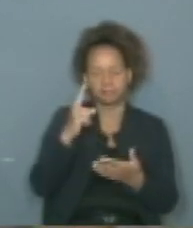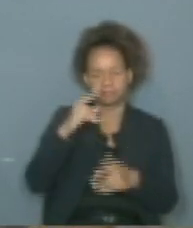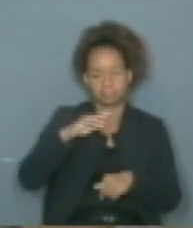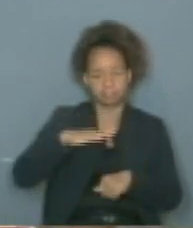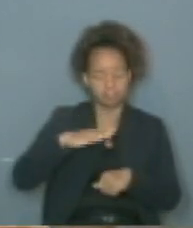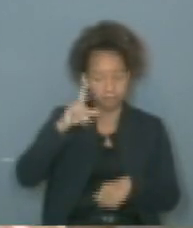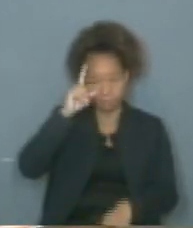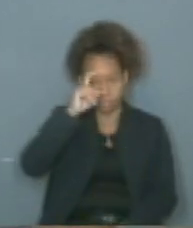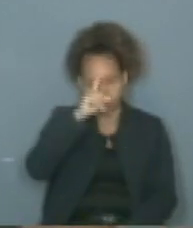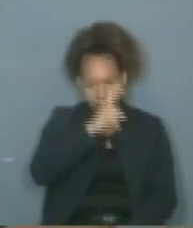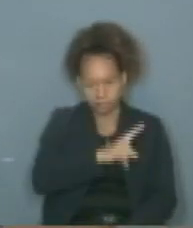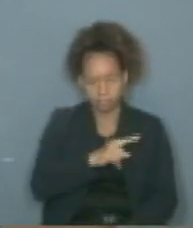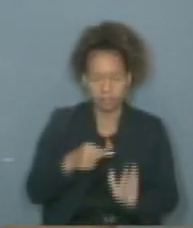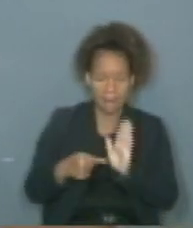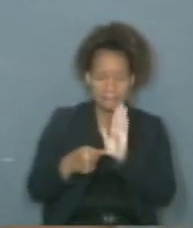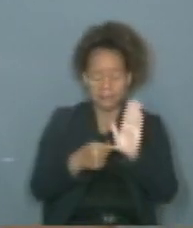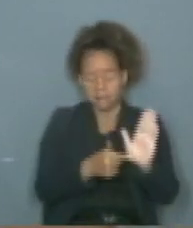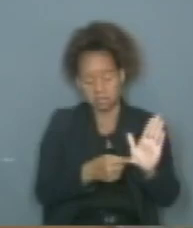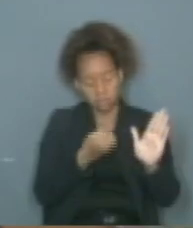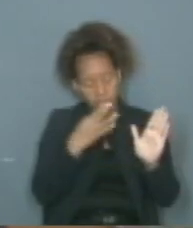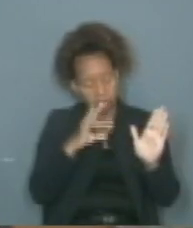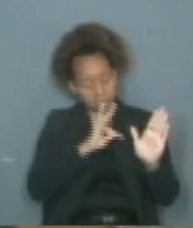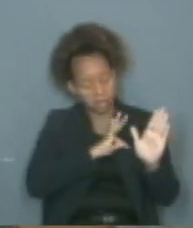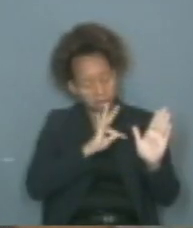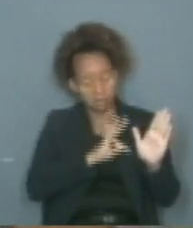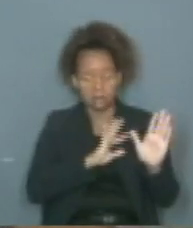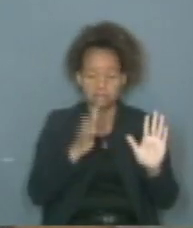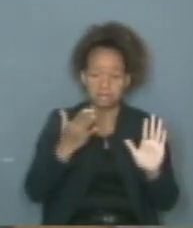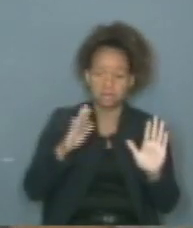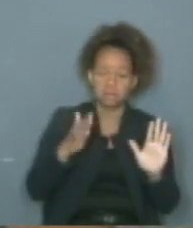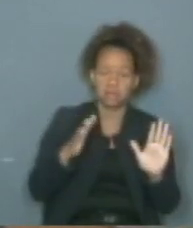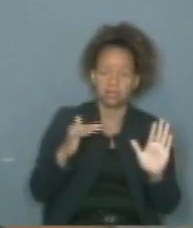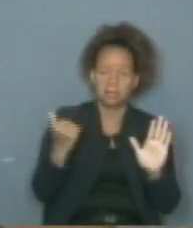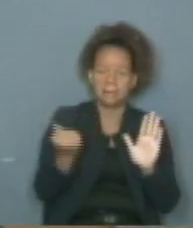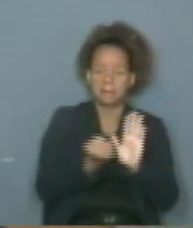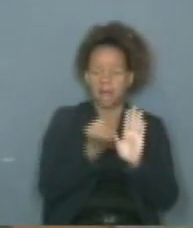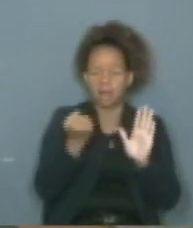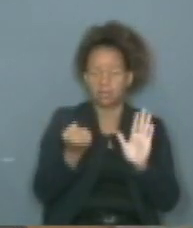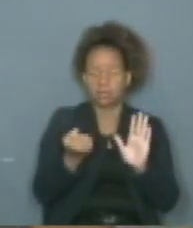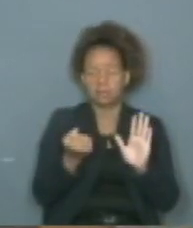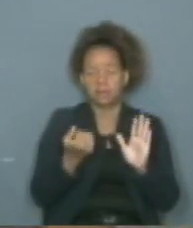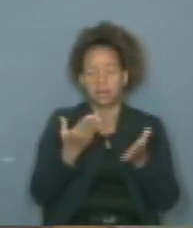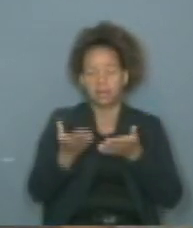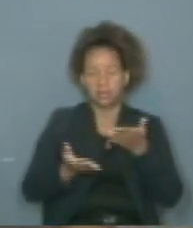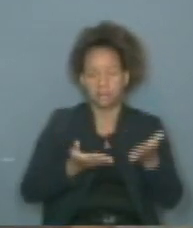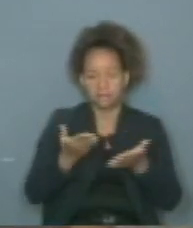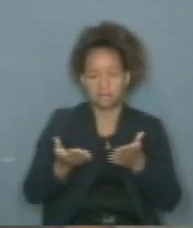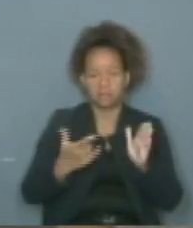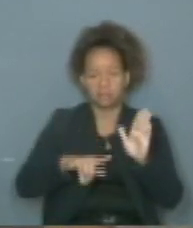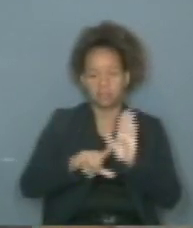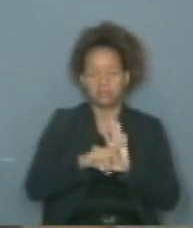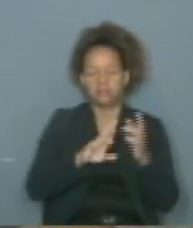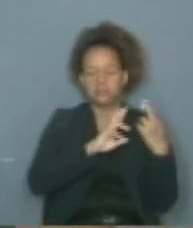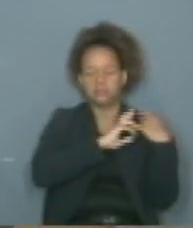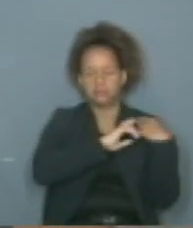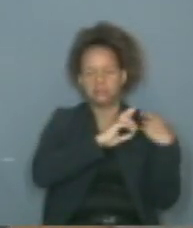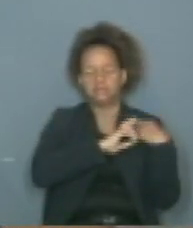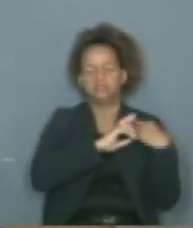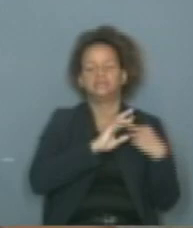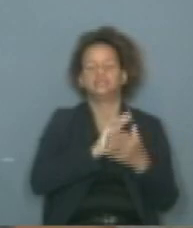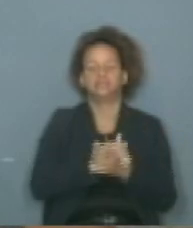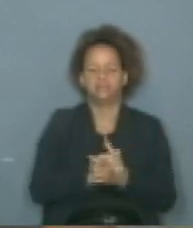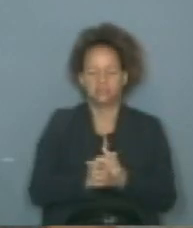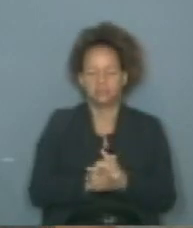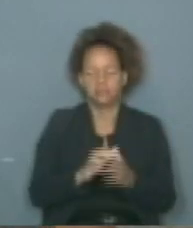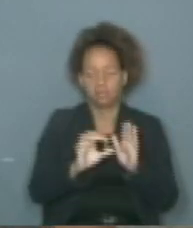dificuldade. E apresenta uma nota técnica com estimativa de impacto para atender a lei de responsabilidade fiscal,